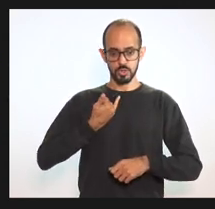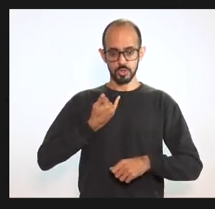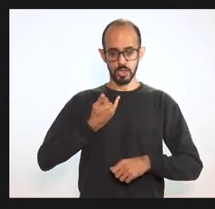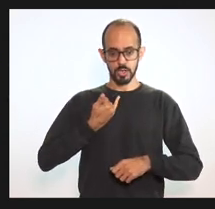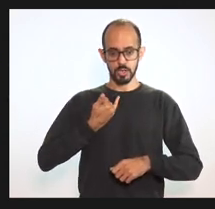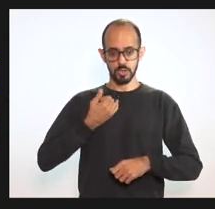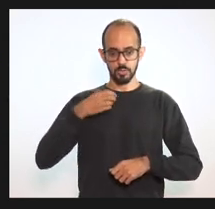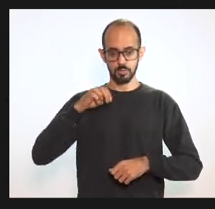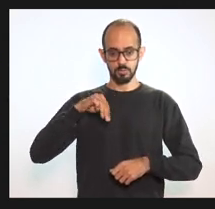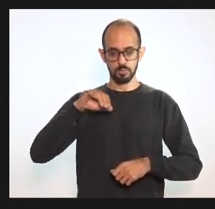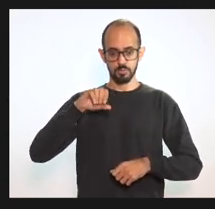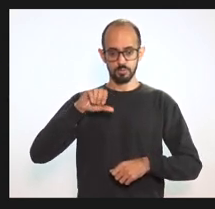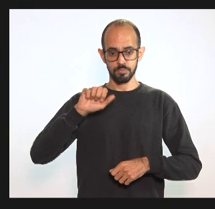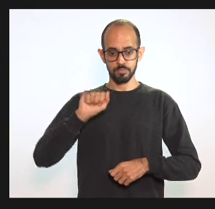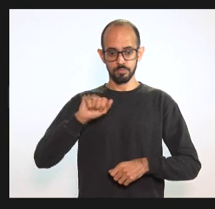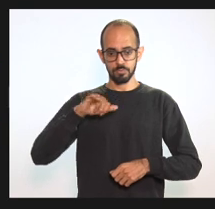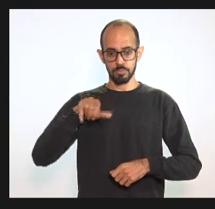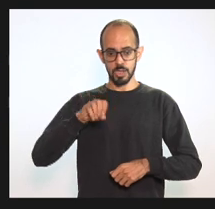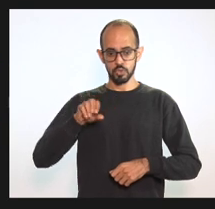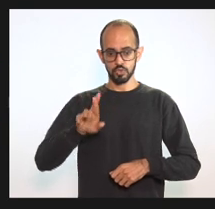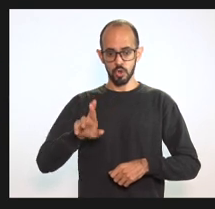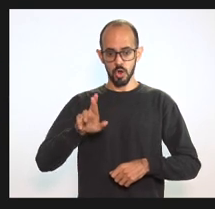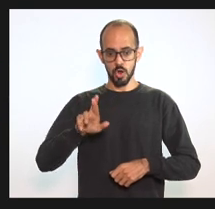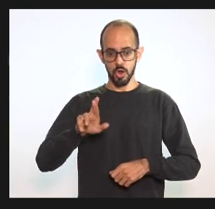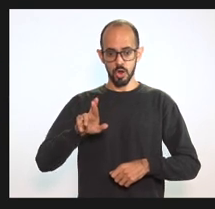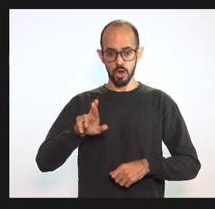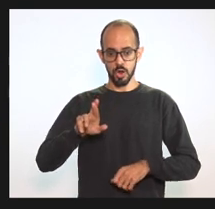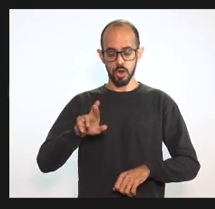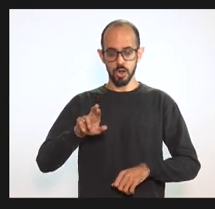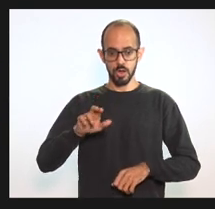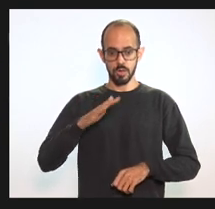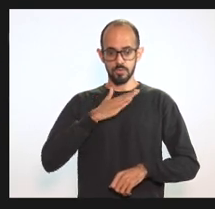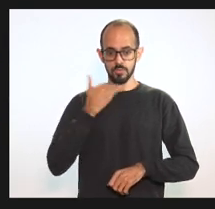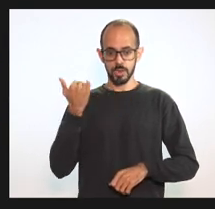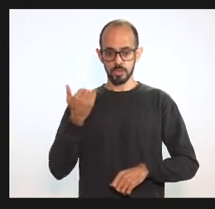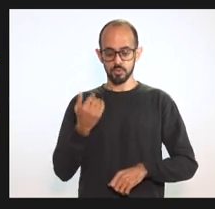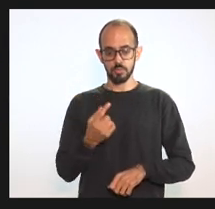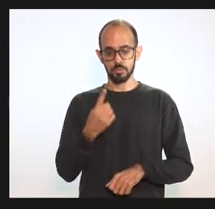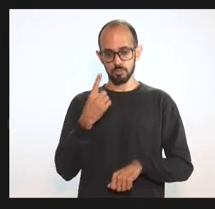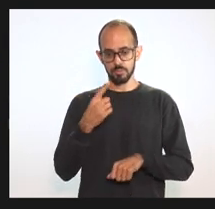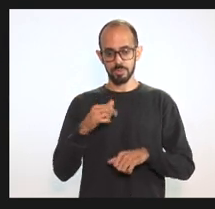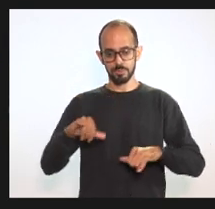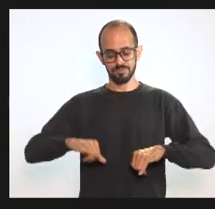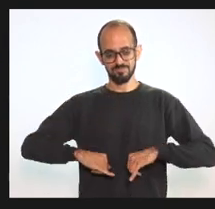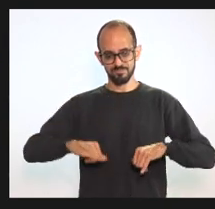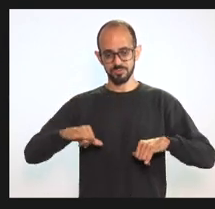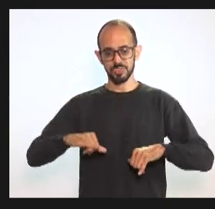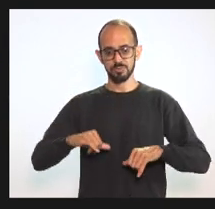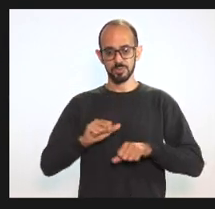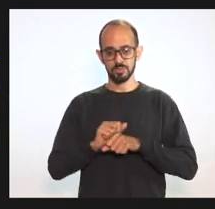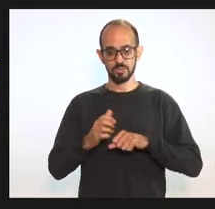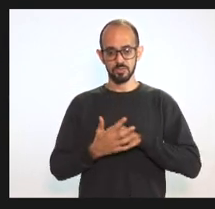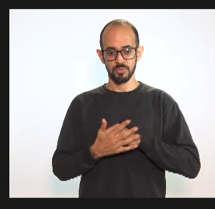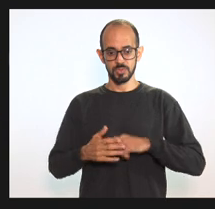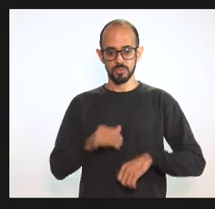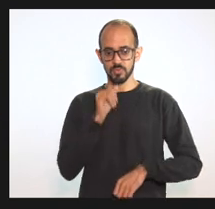de morrer. Já está, infelizmente, mais uma vítima. Só para registro.